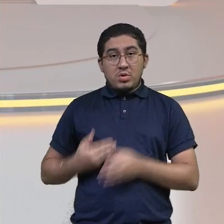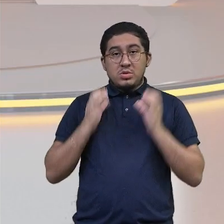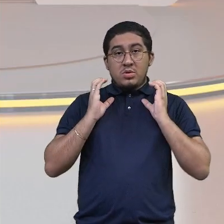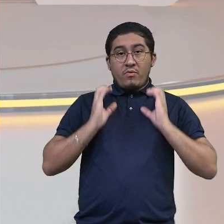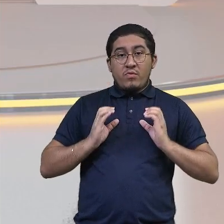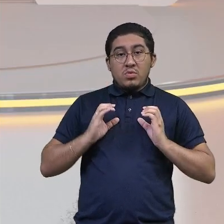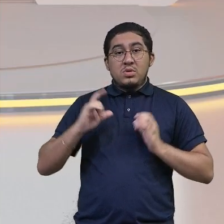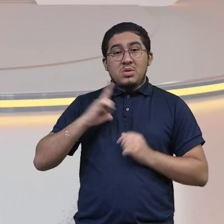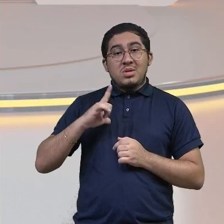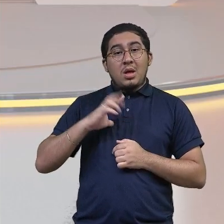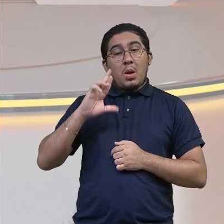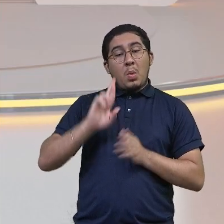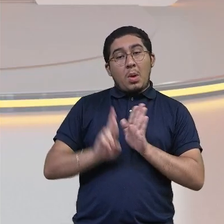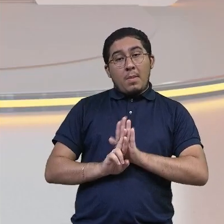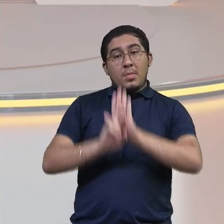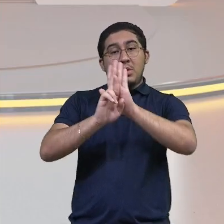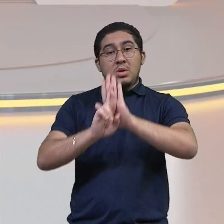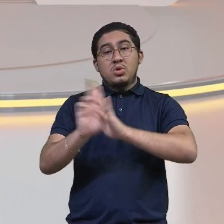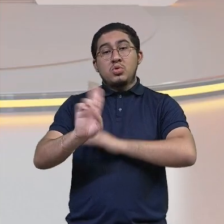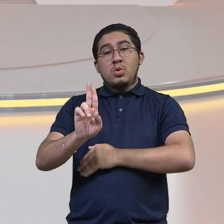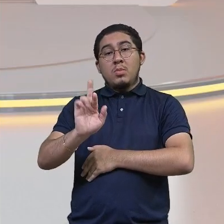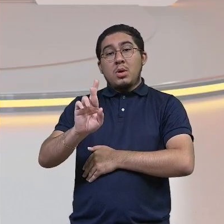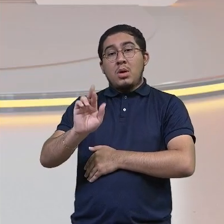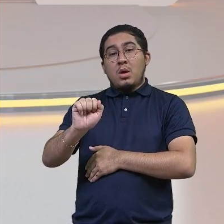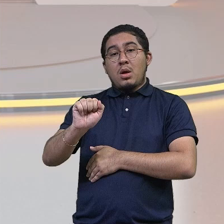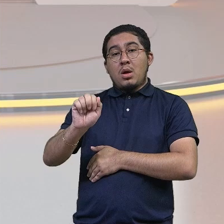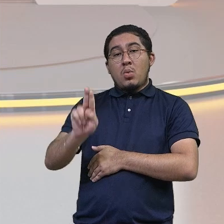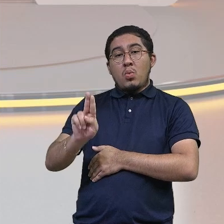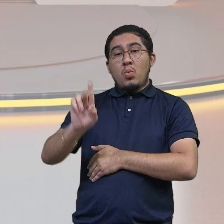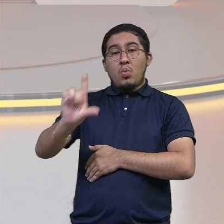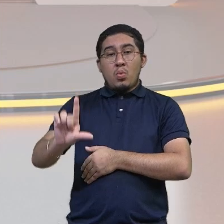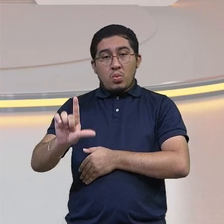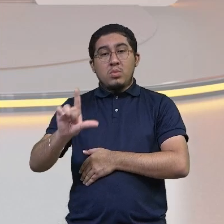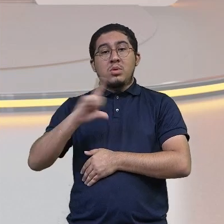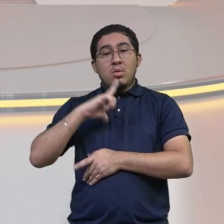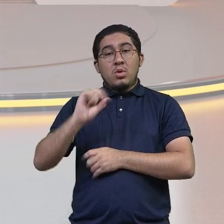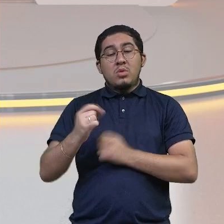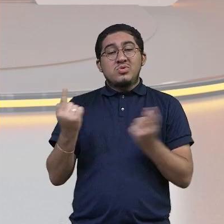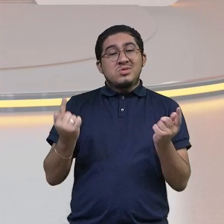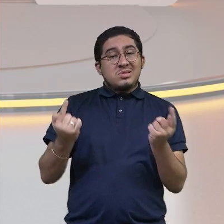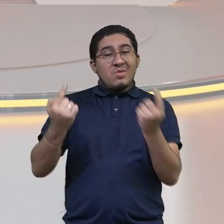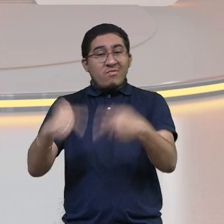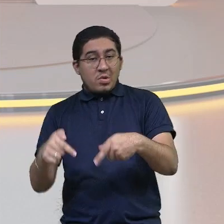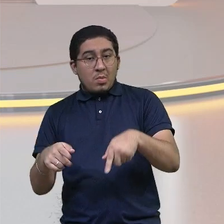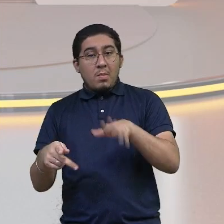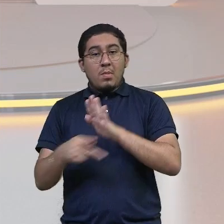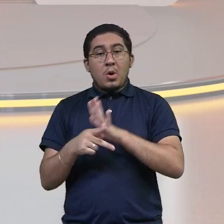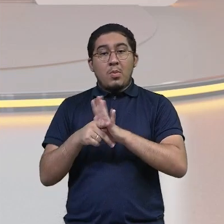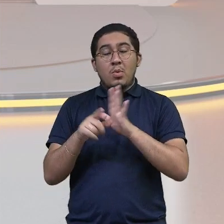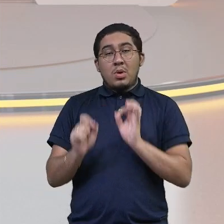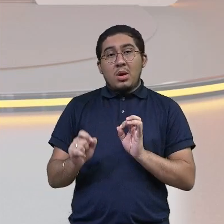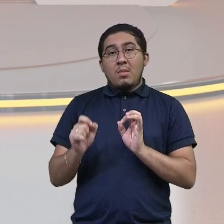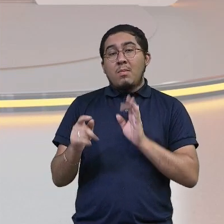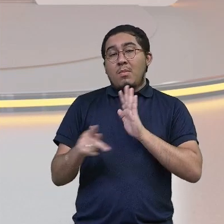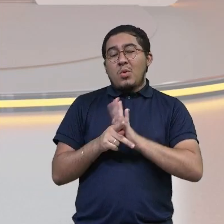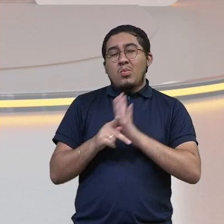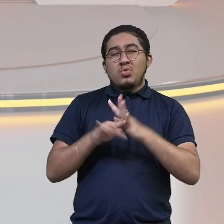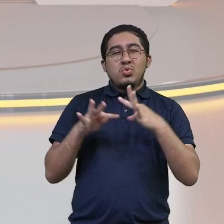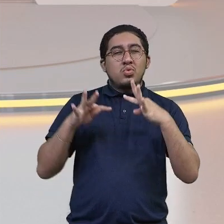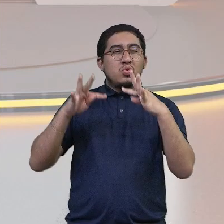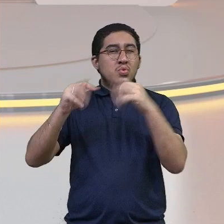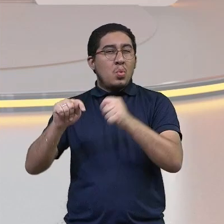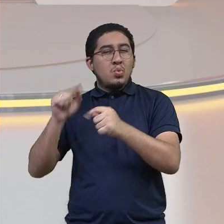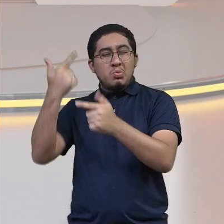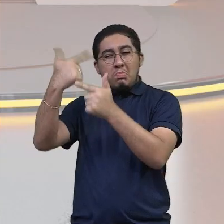por Raúl Alfonsín, teve o desafio imediato de liderar a herança, ou melhor, de